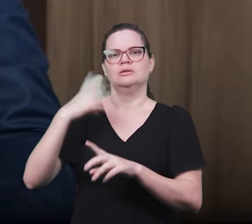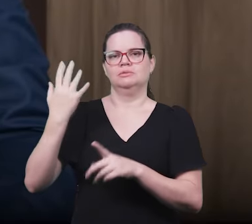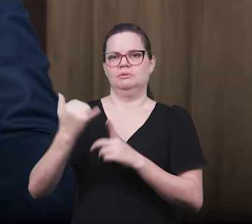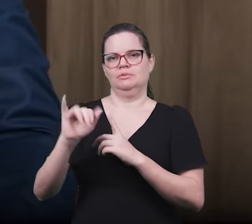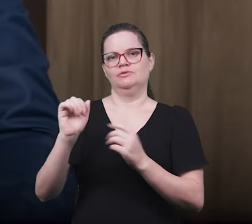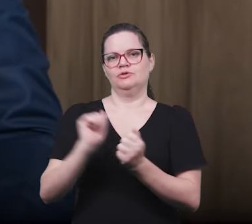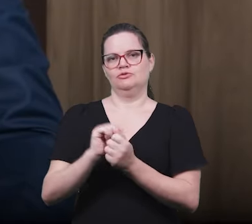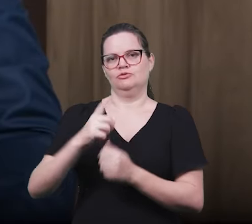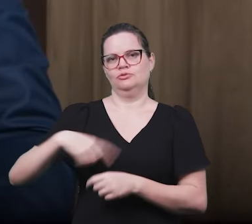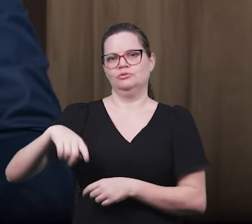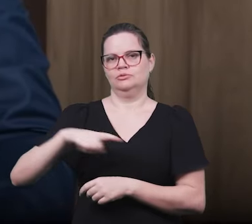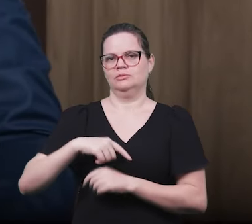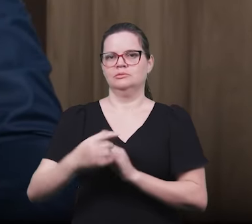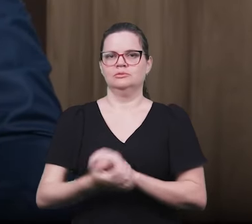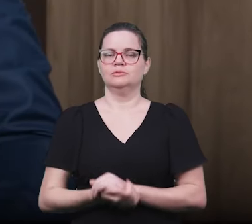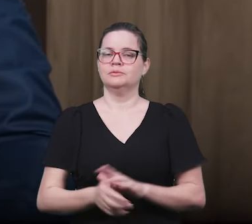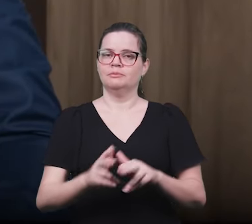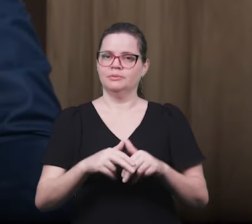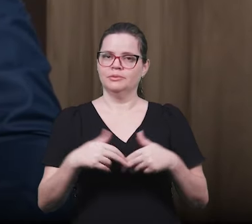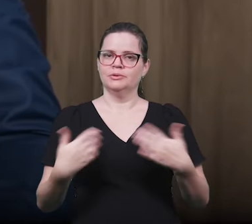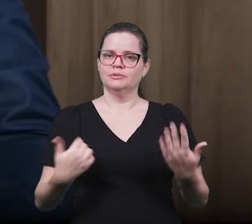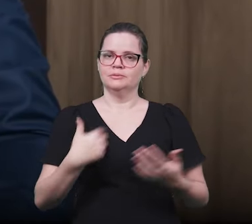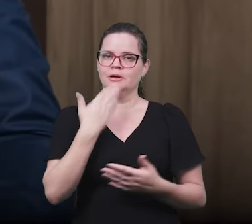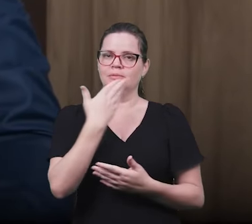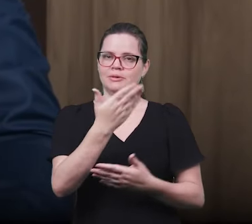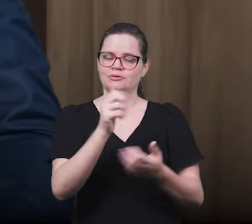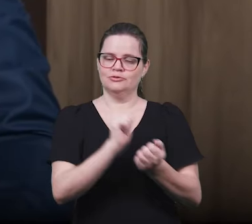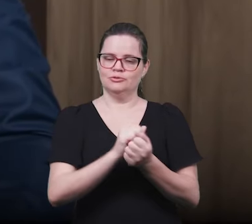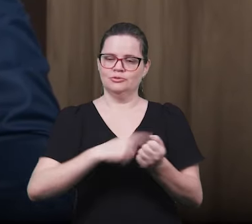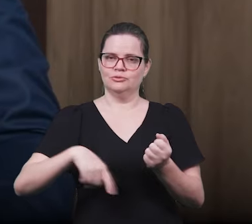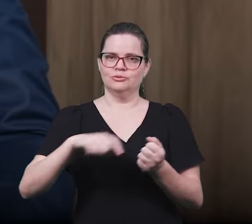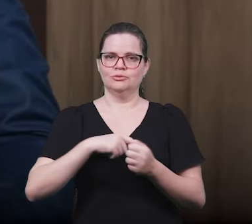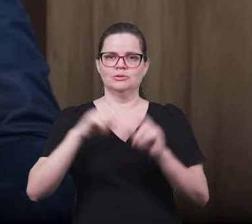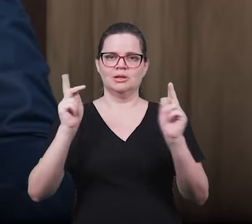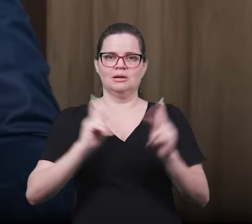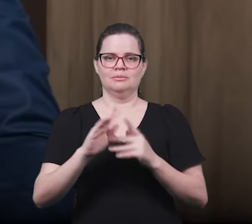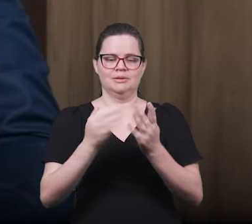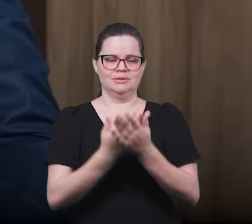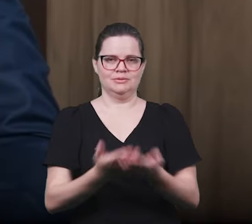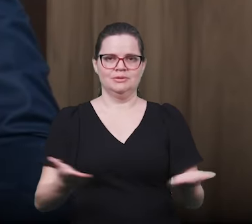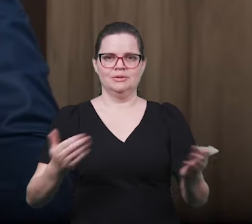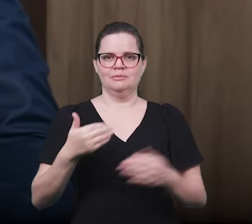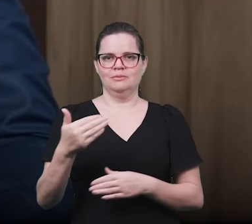profecia. Portanto, querido, fique conosco. Pastor Lourenço, a paz do Senhor. Até o